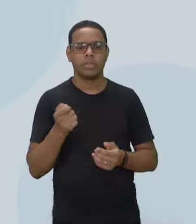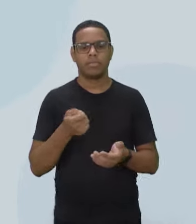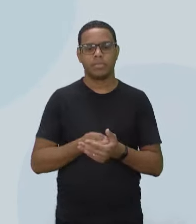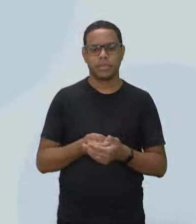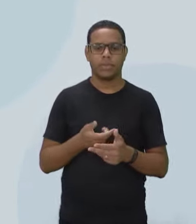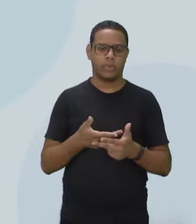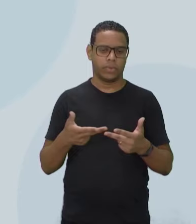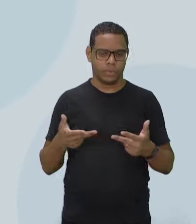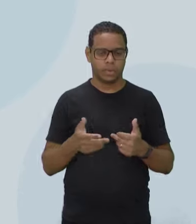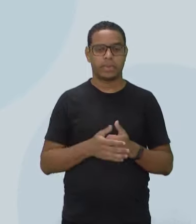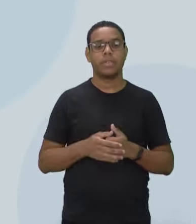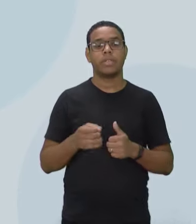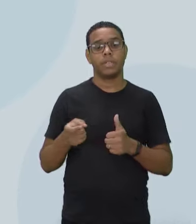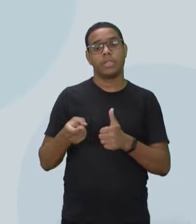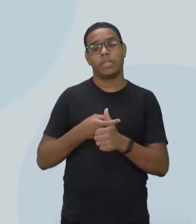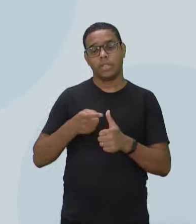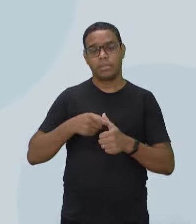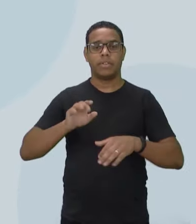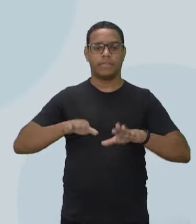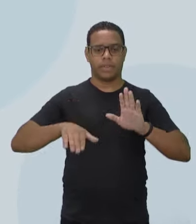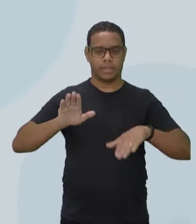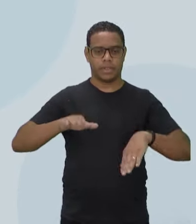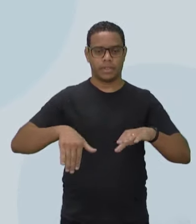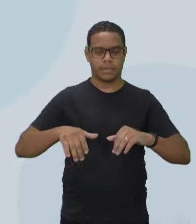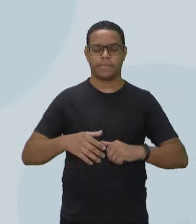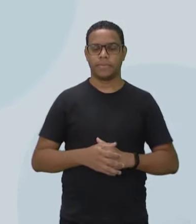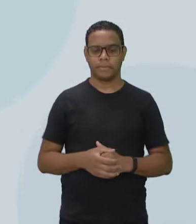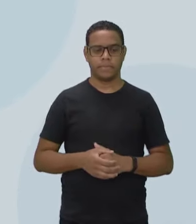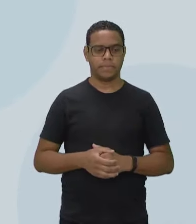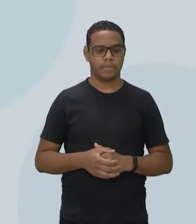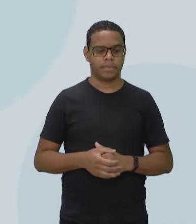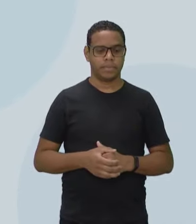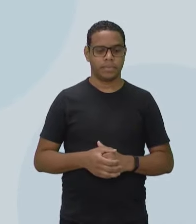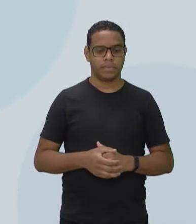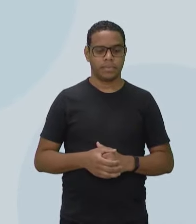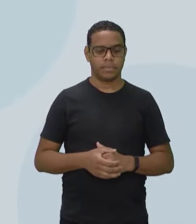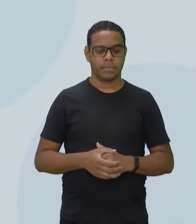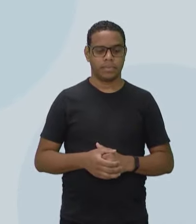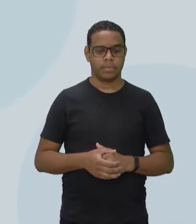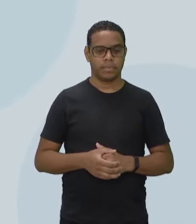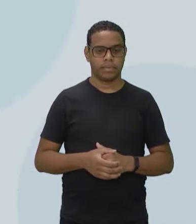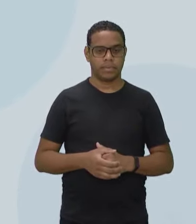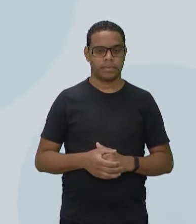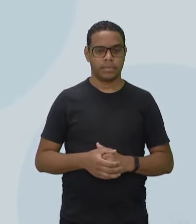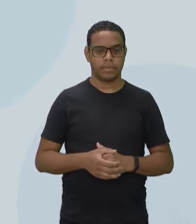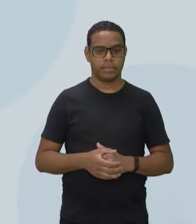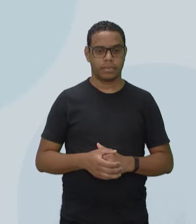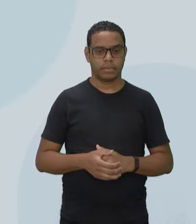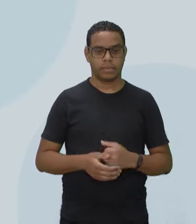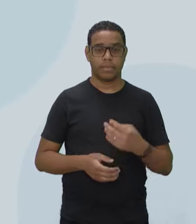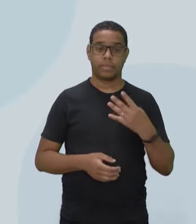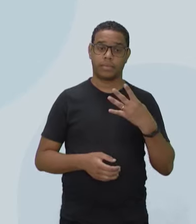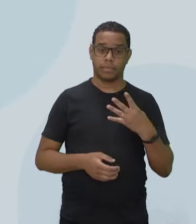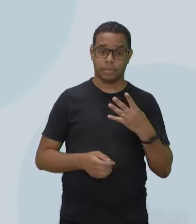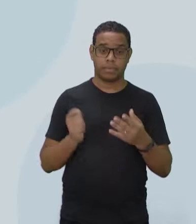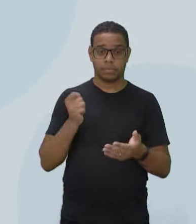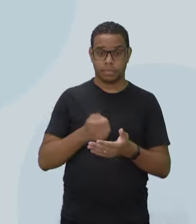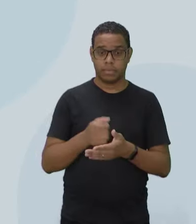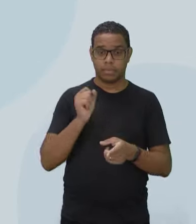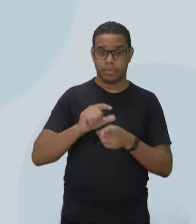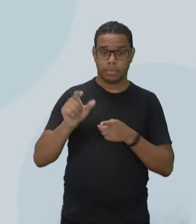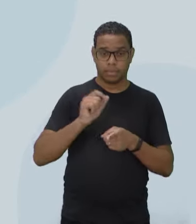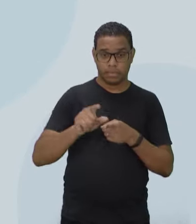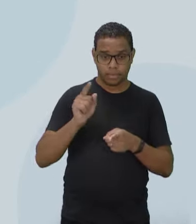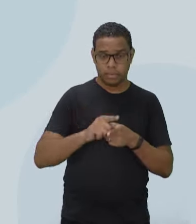de consumo. E esse aí é uma despesa variável. E a quarta 4, pagar o aluguel e